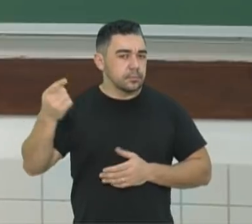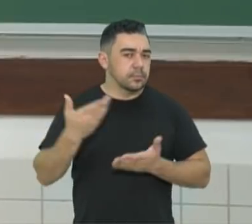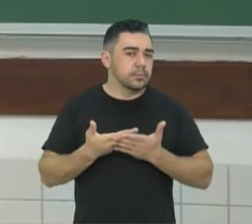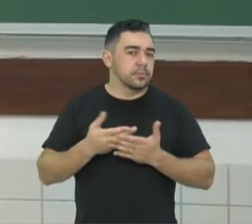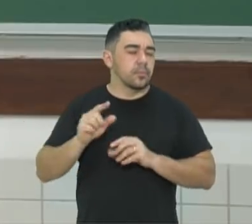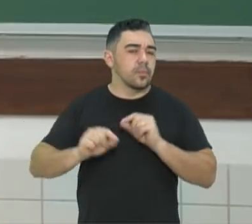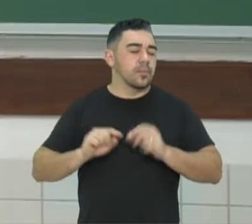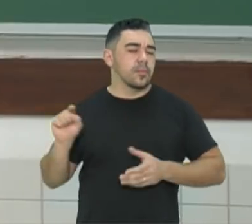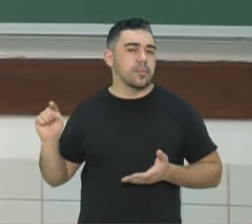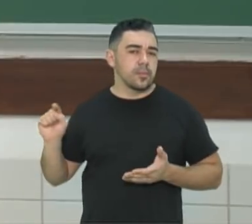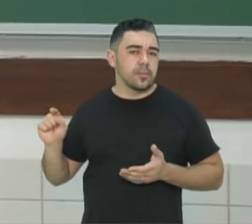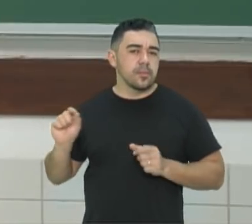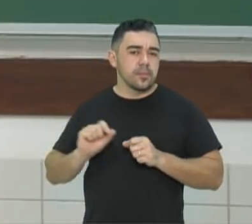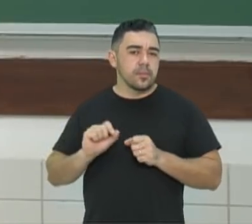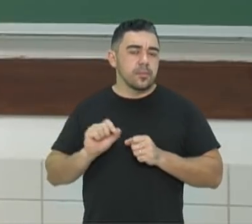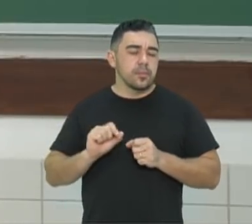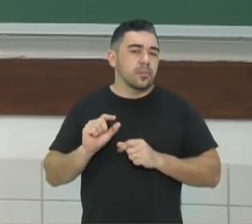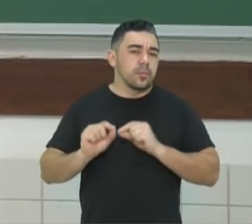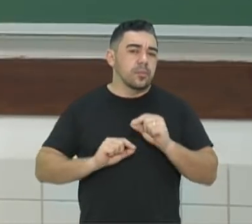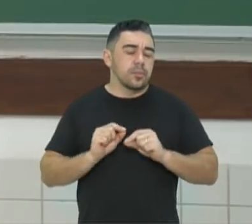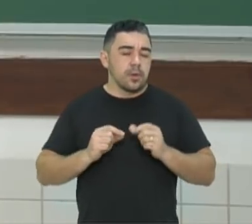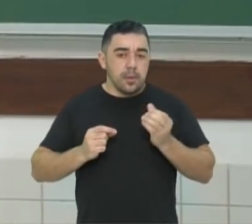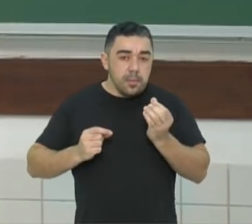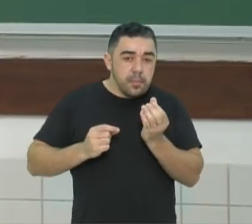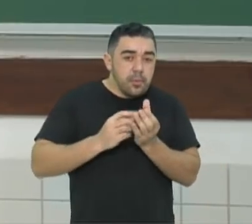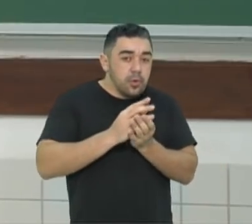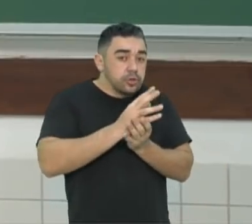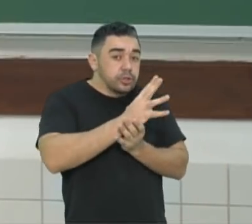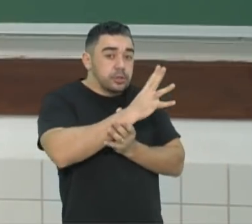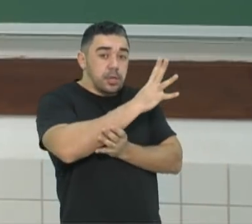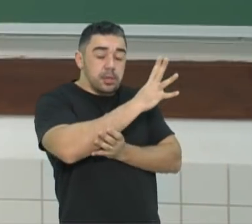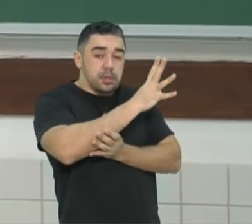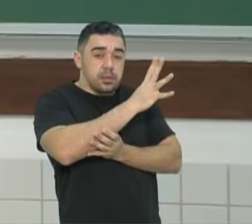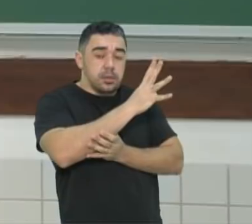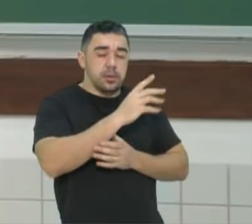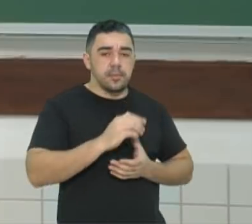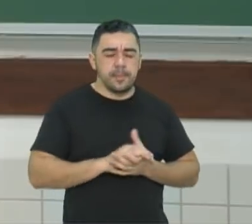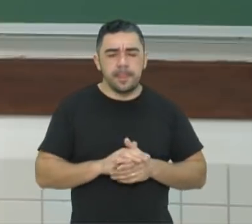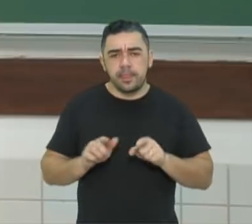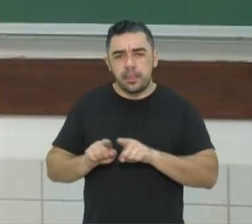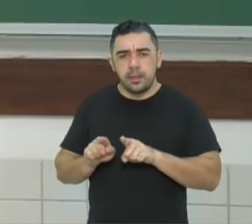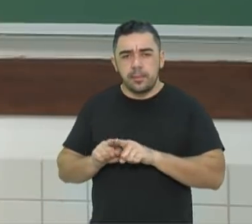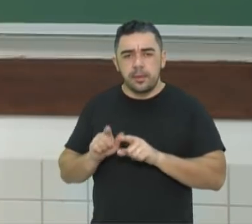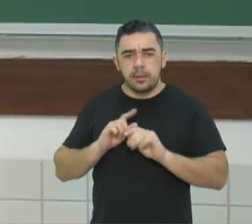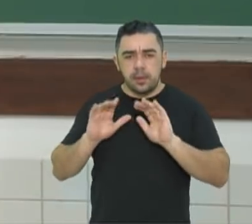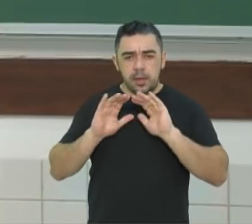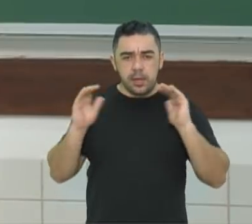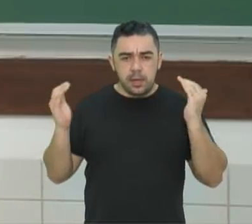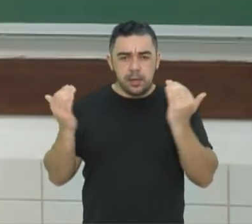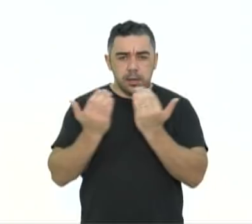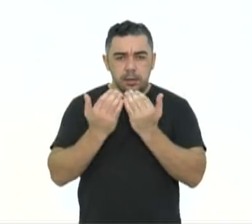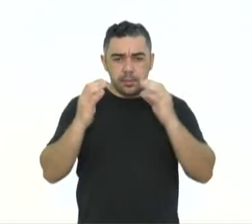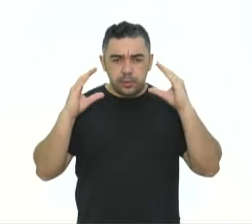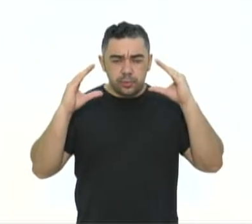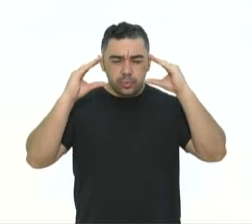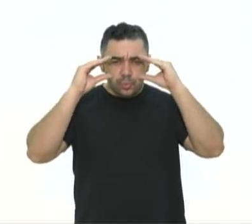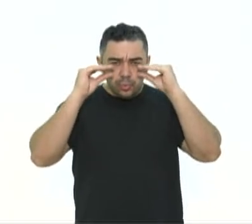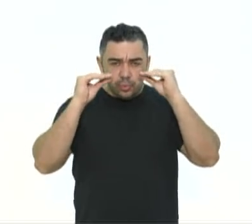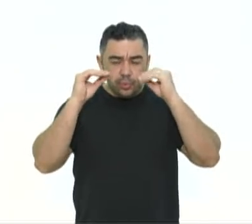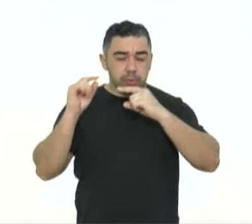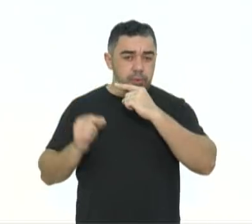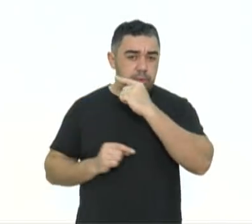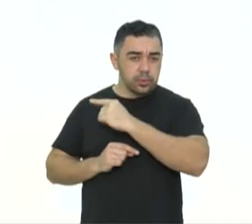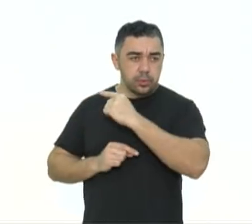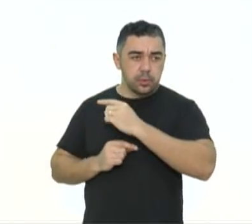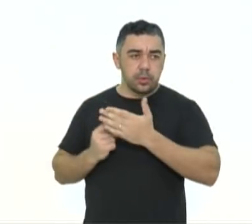era um objeto, então, que trabalhava com projeção de imagem. Tanto a câmera escura, que é essa da imagem da câmera escura que eu coloquei aqui,